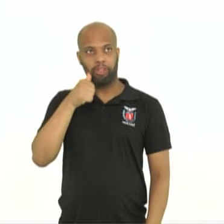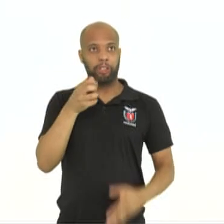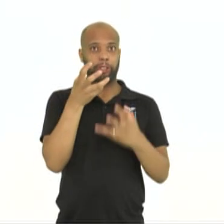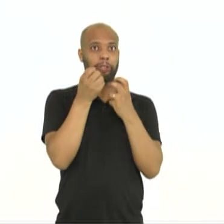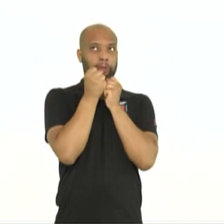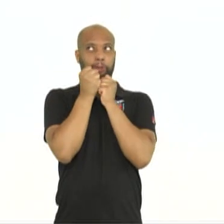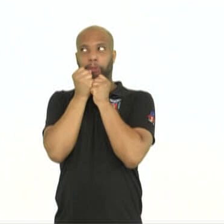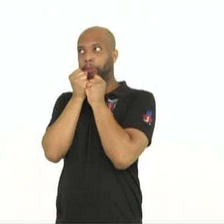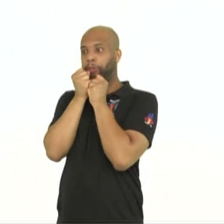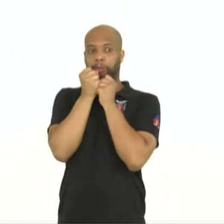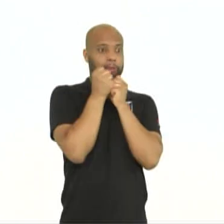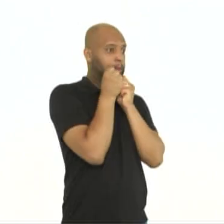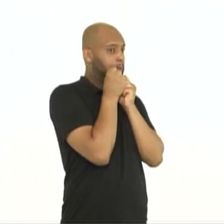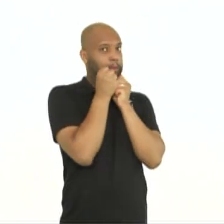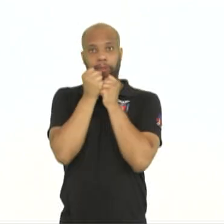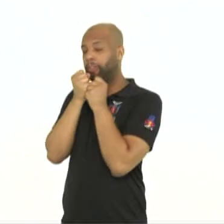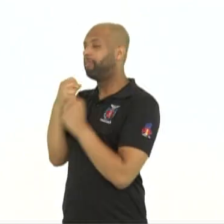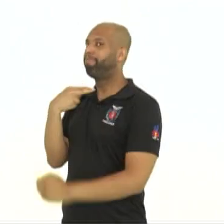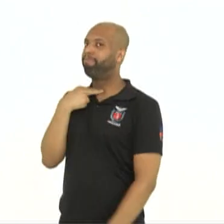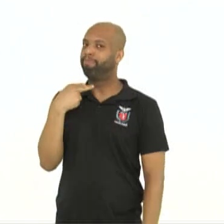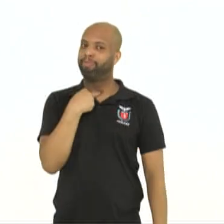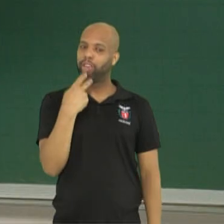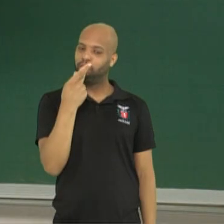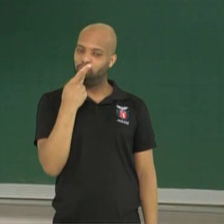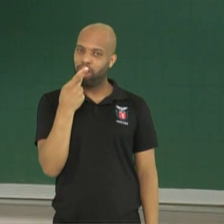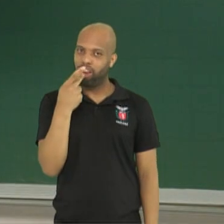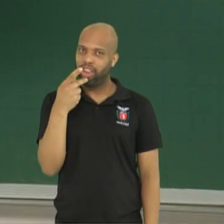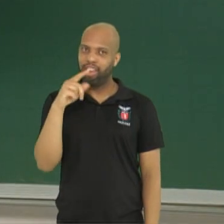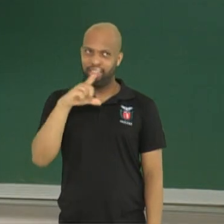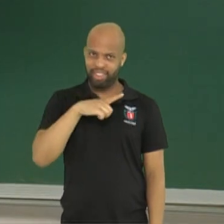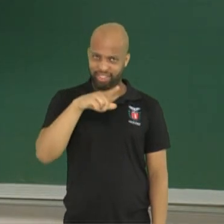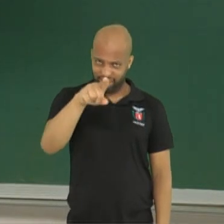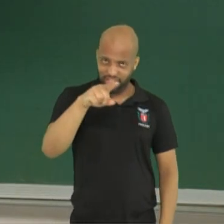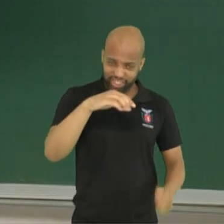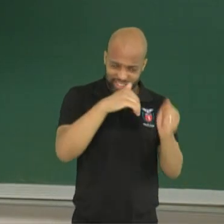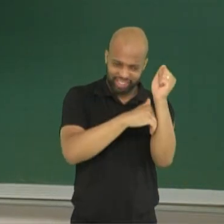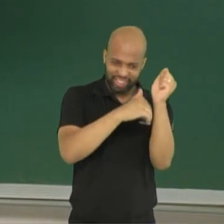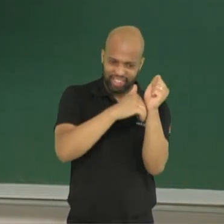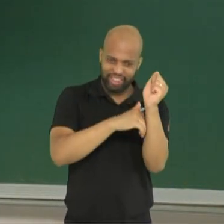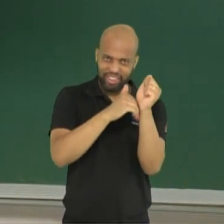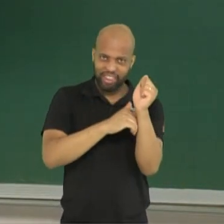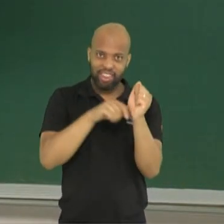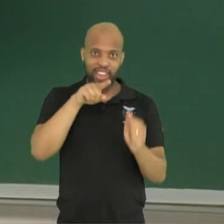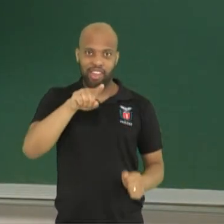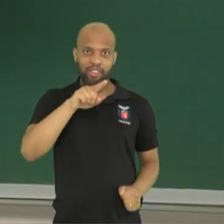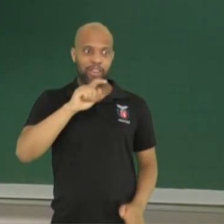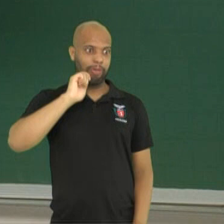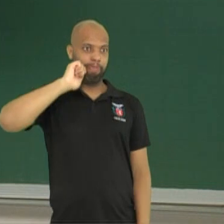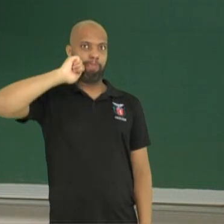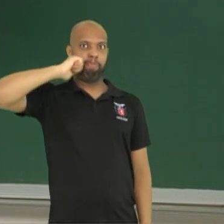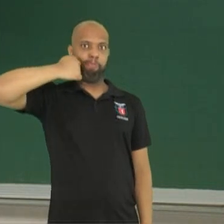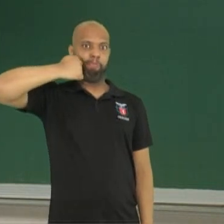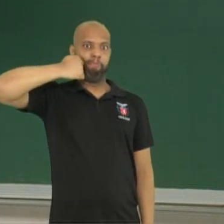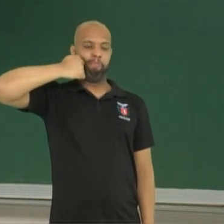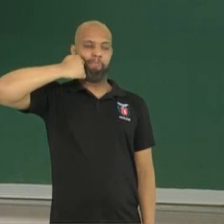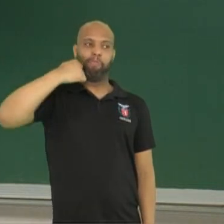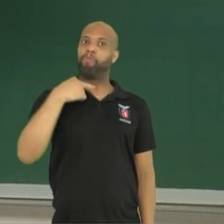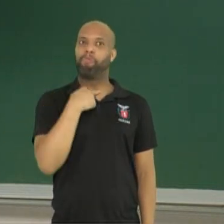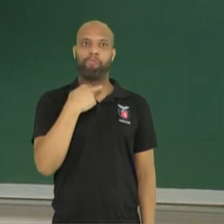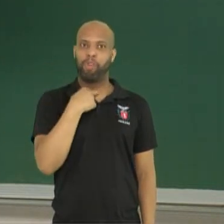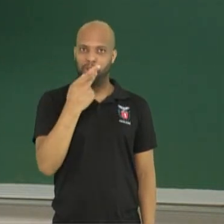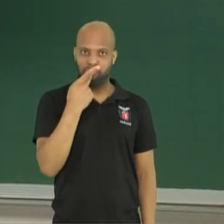segurando, então, para não contar, né? Vocês têm um segredo aí que vocês guardam as sete chaves e não querem contar a